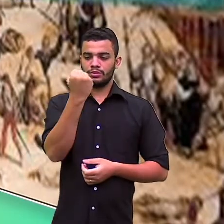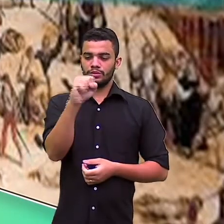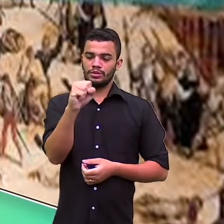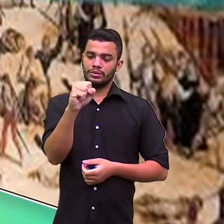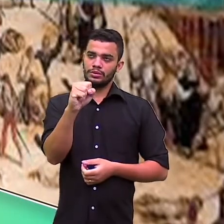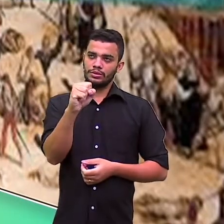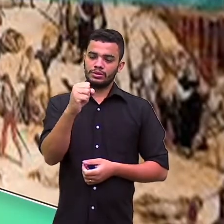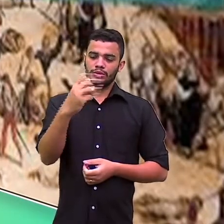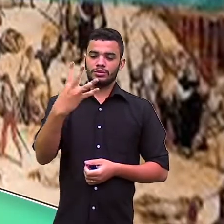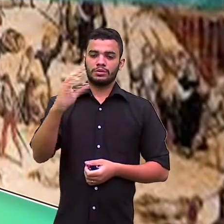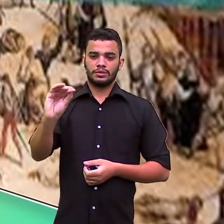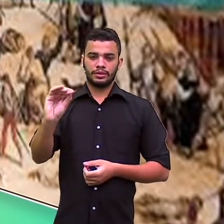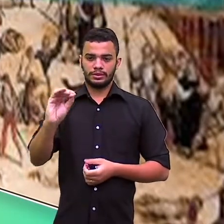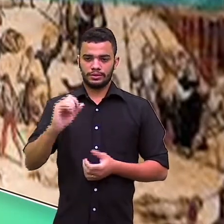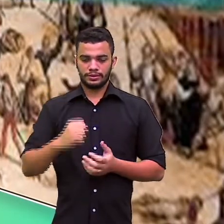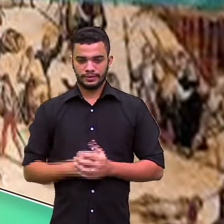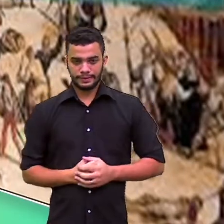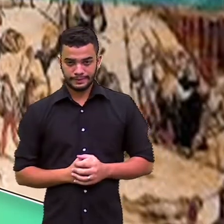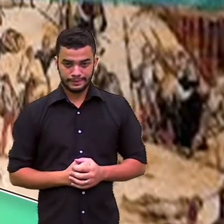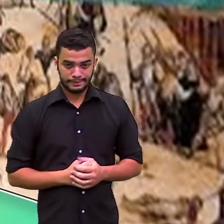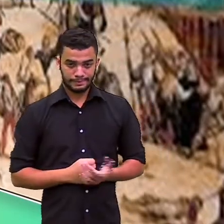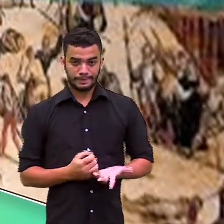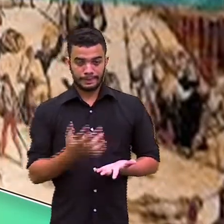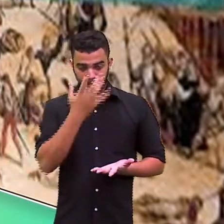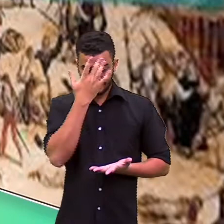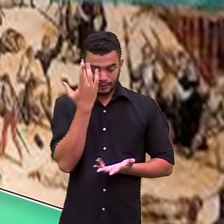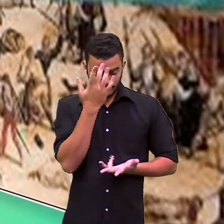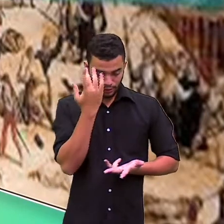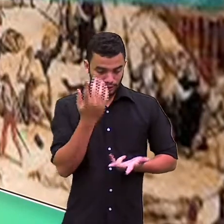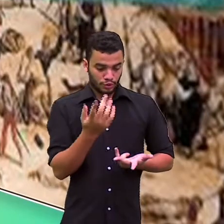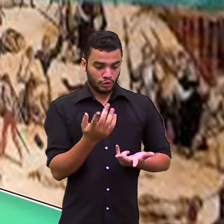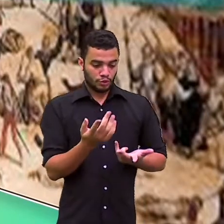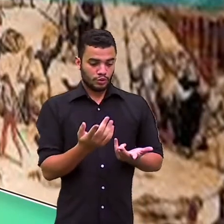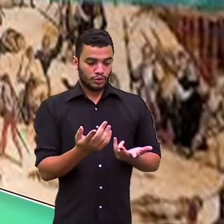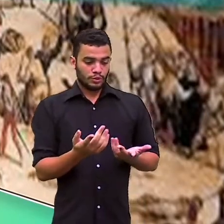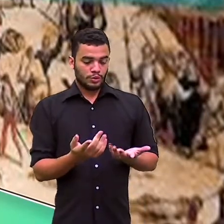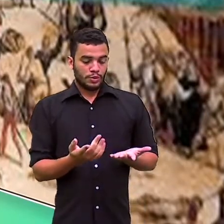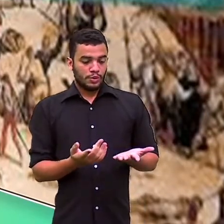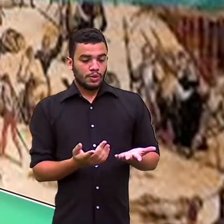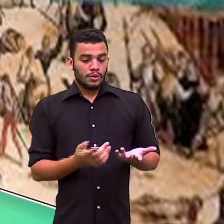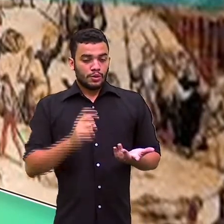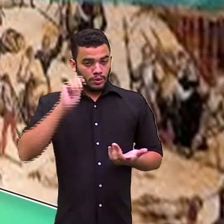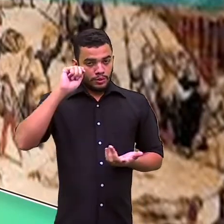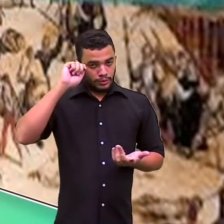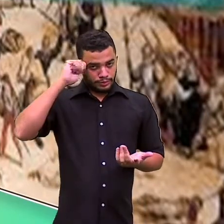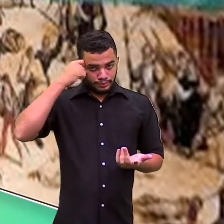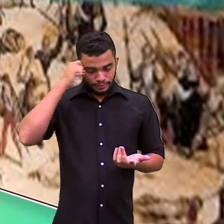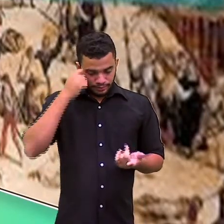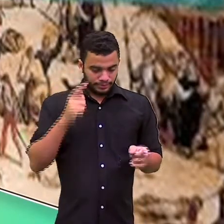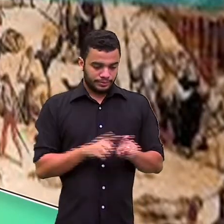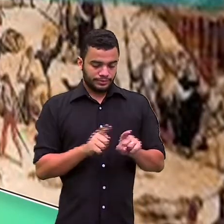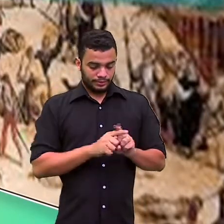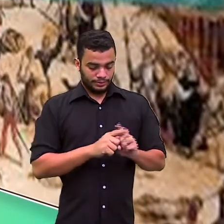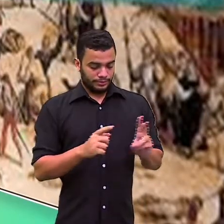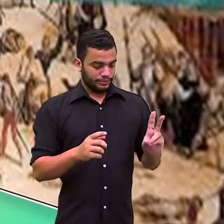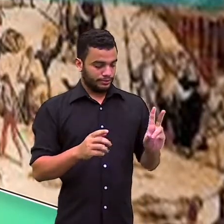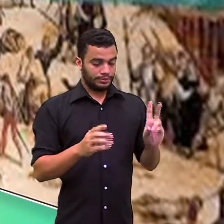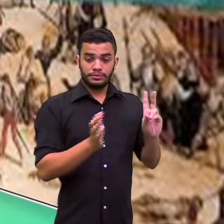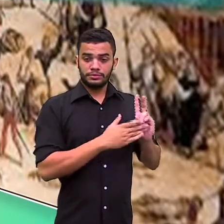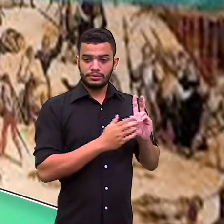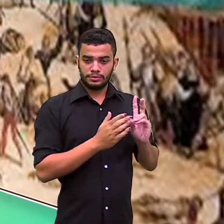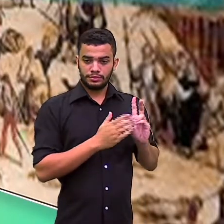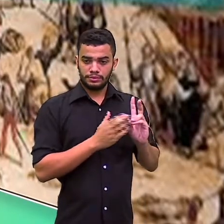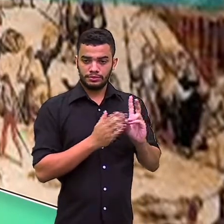1840, composta por negros, índios e cabanos. O que são os cabanos, Andresa?